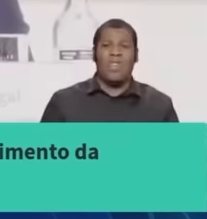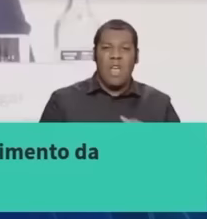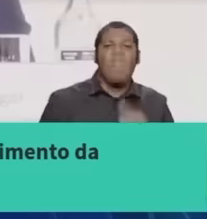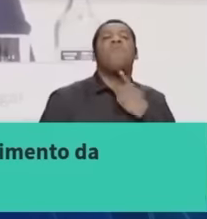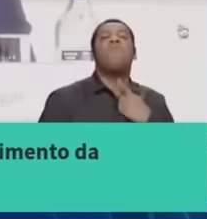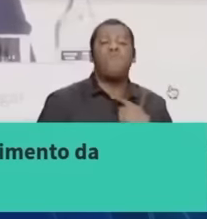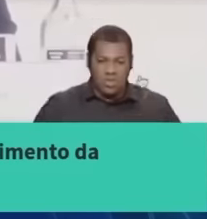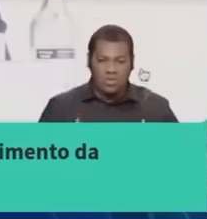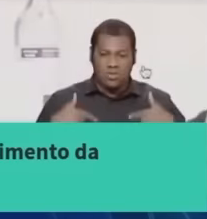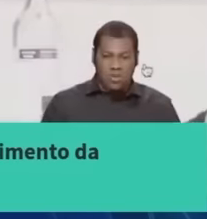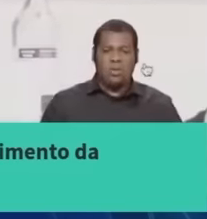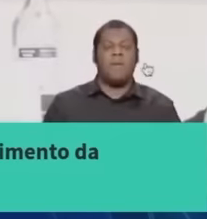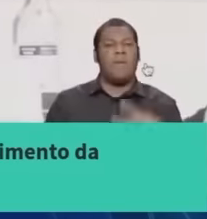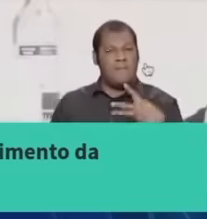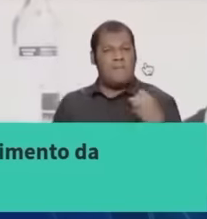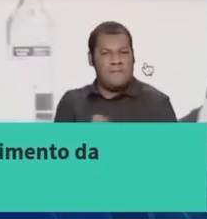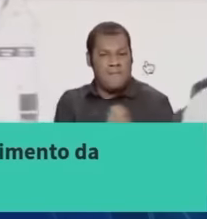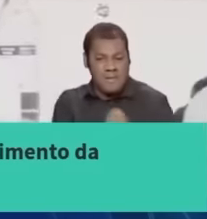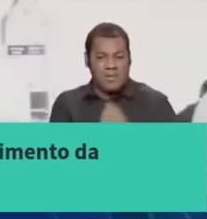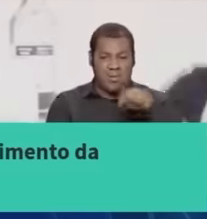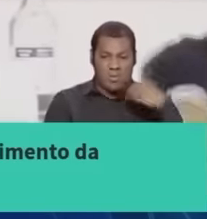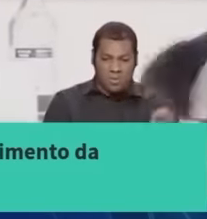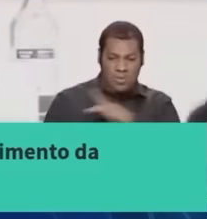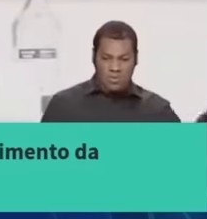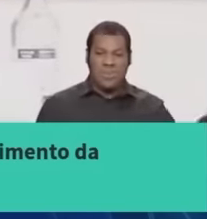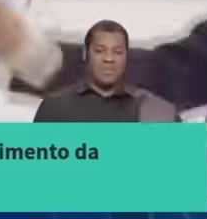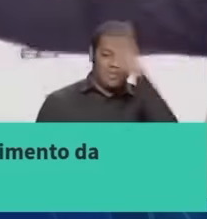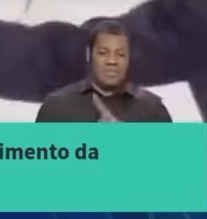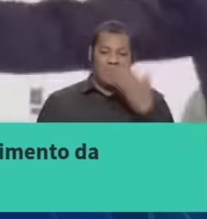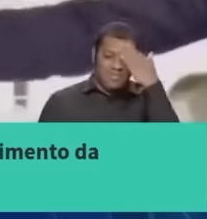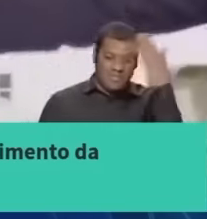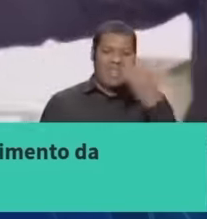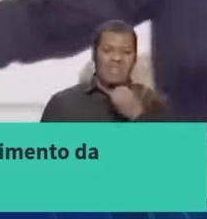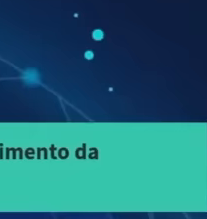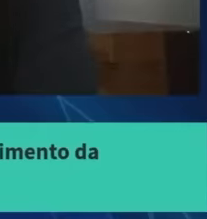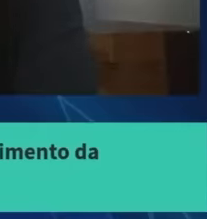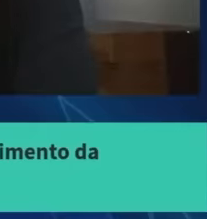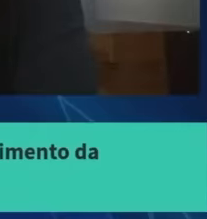de brigar nesses próximos 3 anos que eu vou presidir o Brasil. Obrigado e boa sorte.